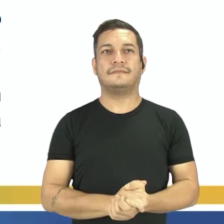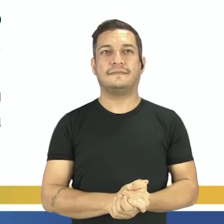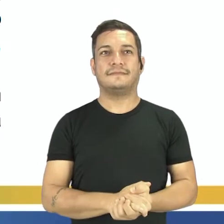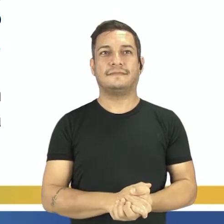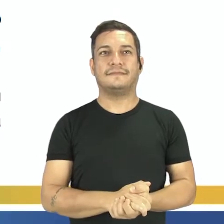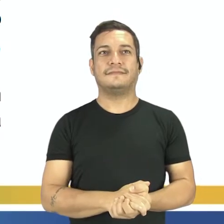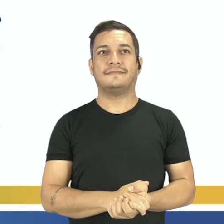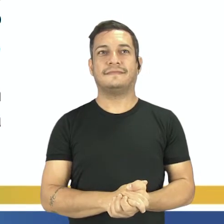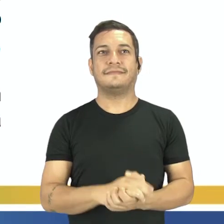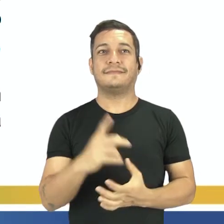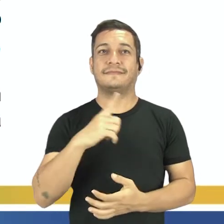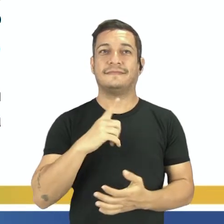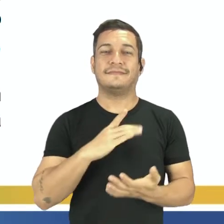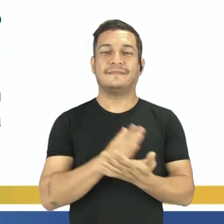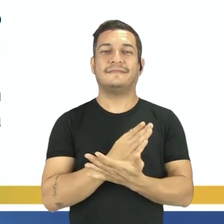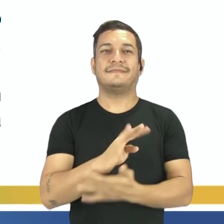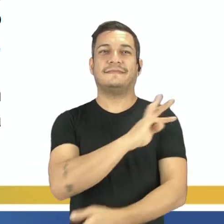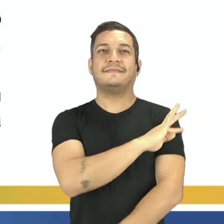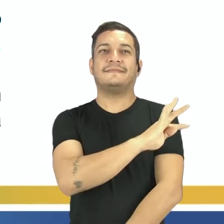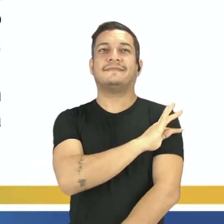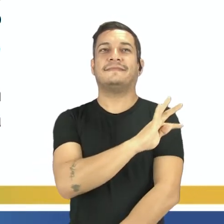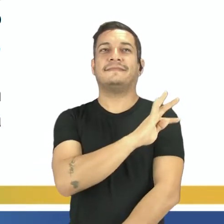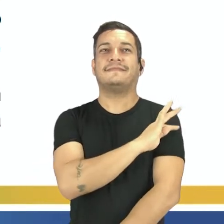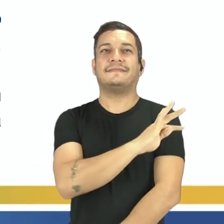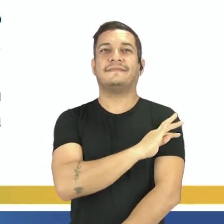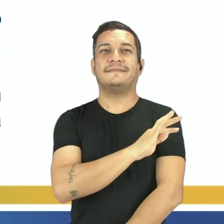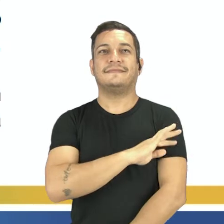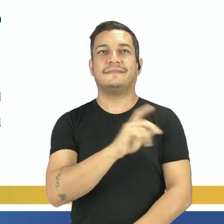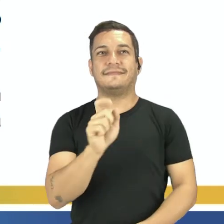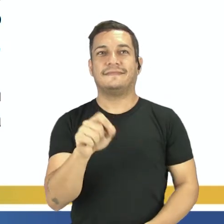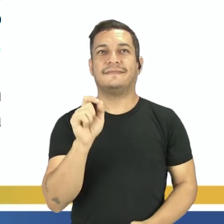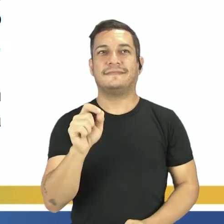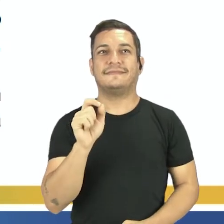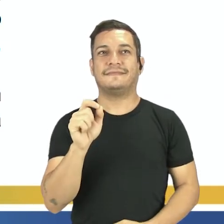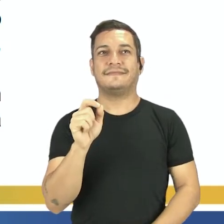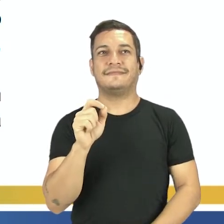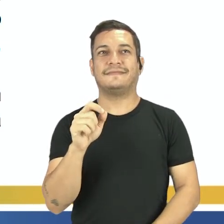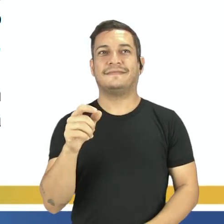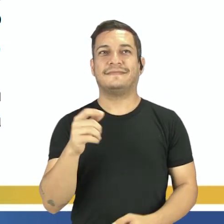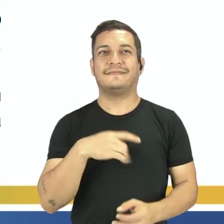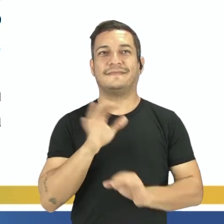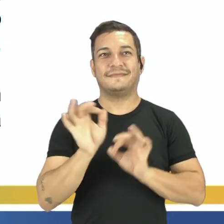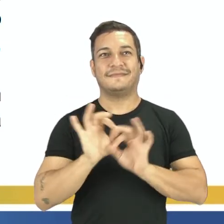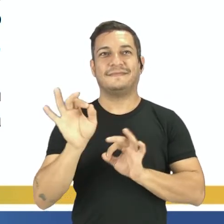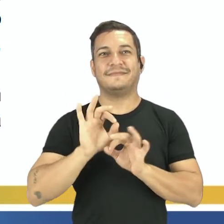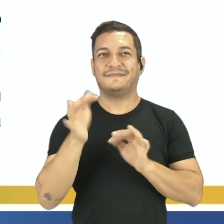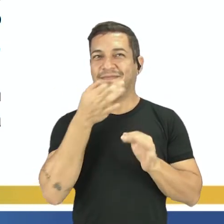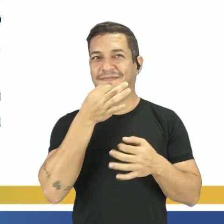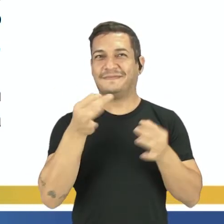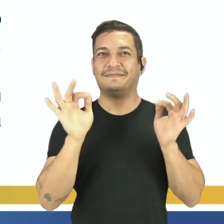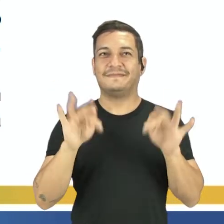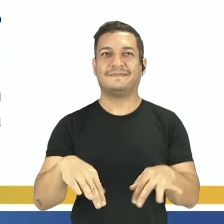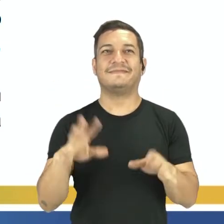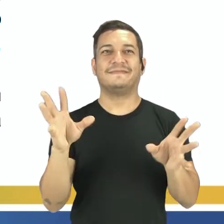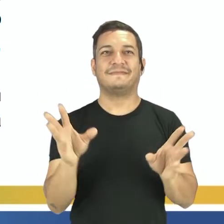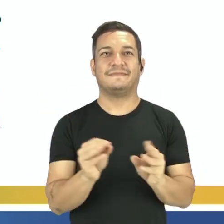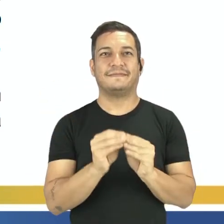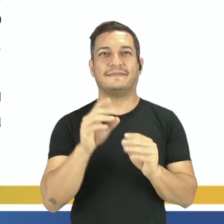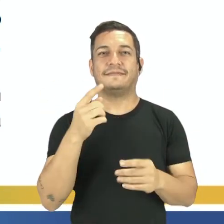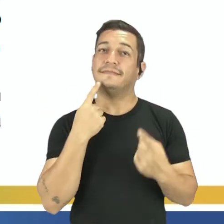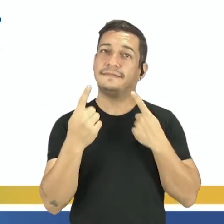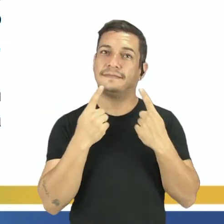essa conclusão? Eu tenho algumas técnicas também para construir a minha conclusão. Eu posso fazer uma síntese